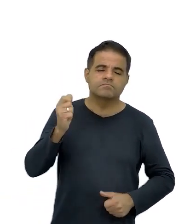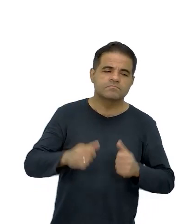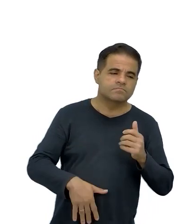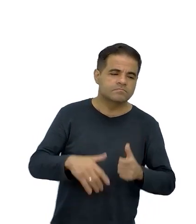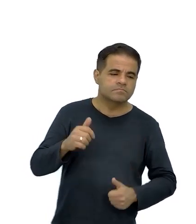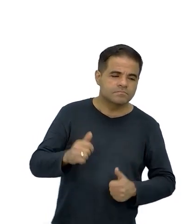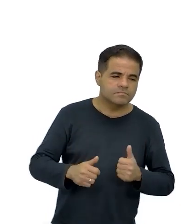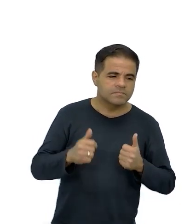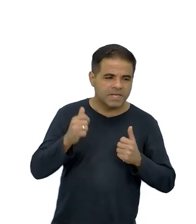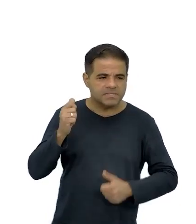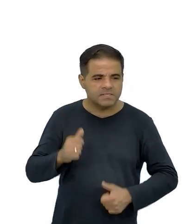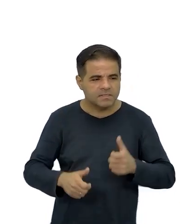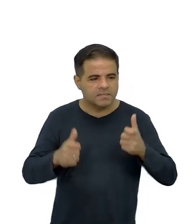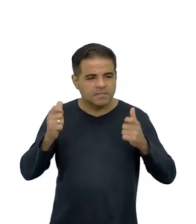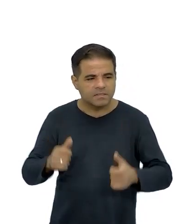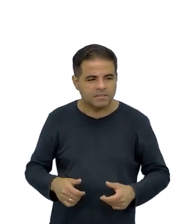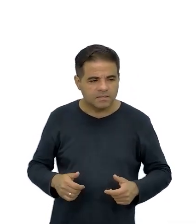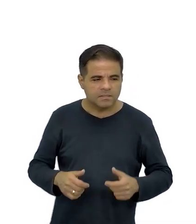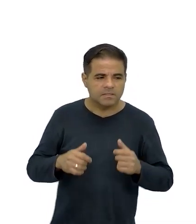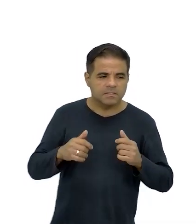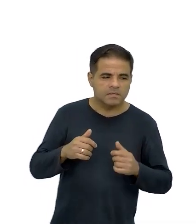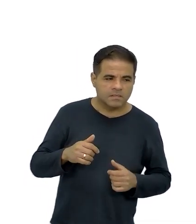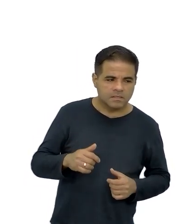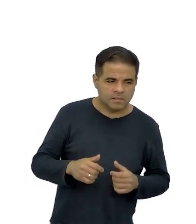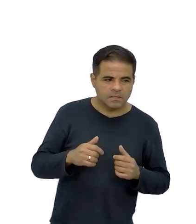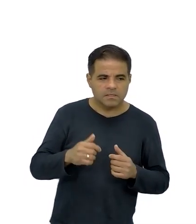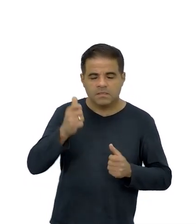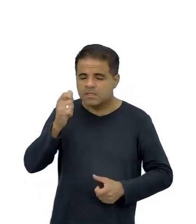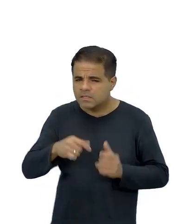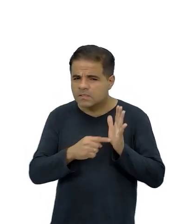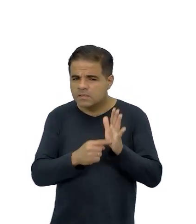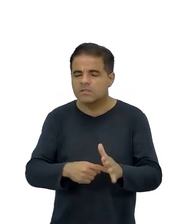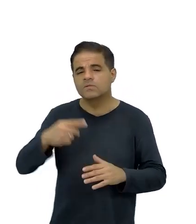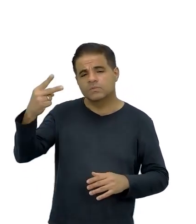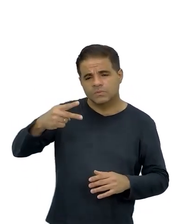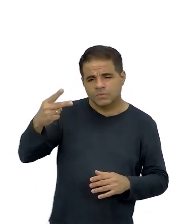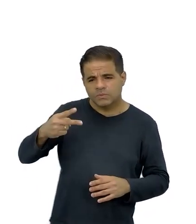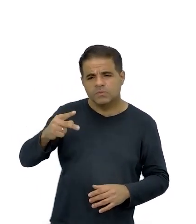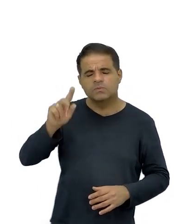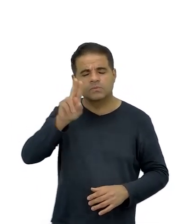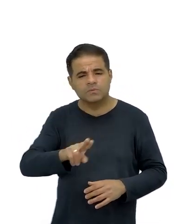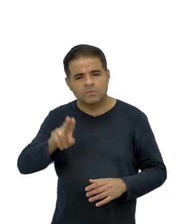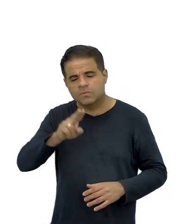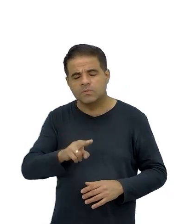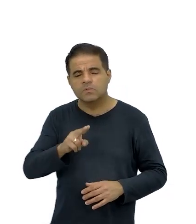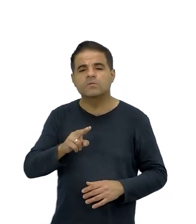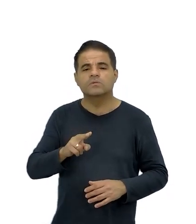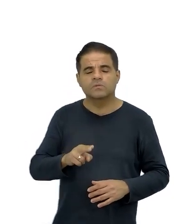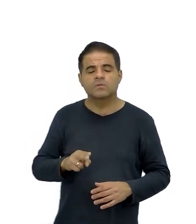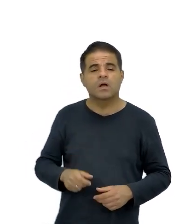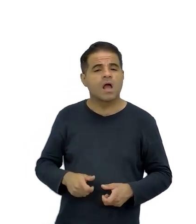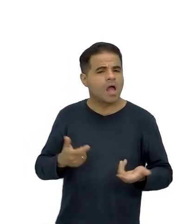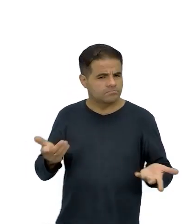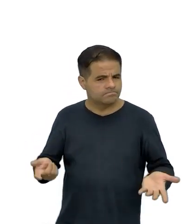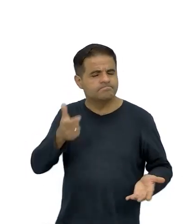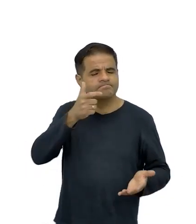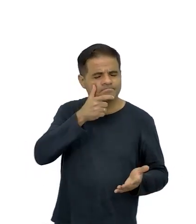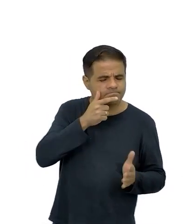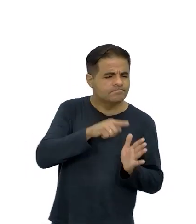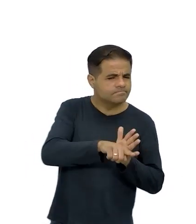No primeiro, usa-se os 2 pontos e travessão, e no segundo, usa-se as aspas. A